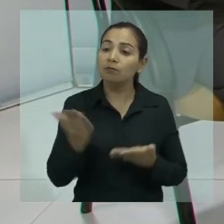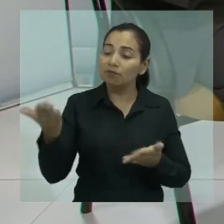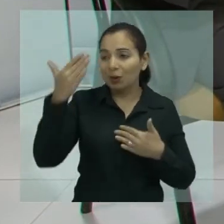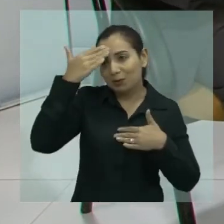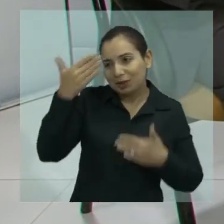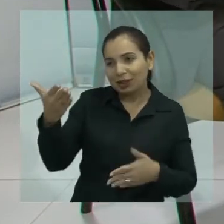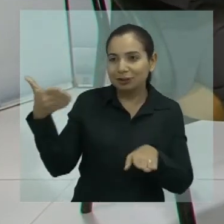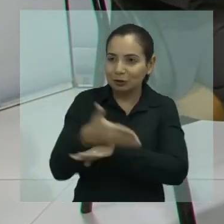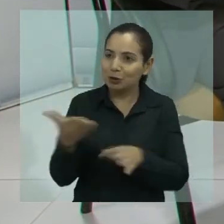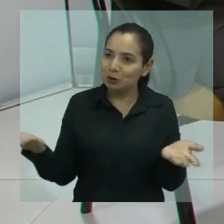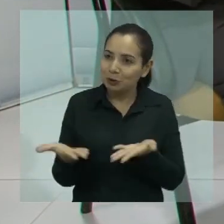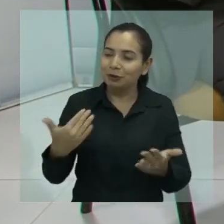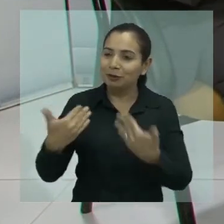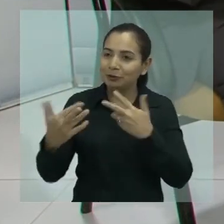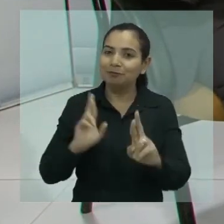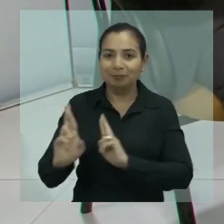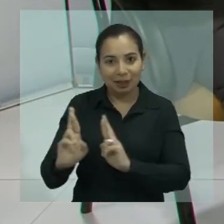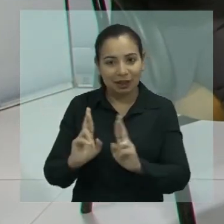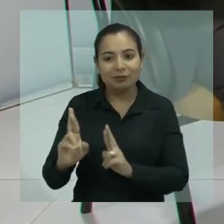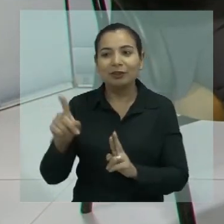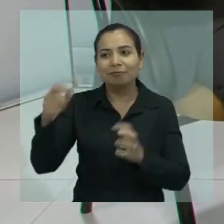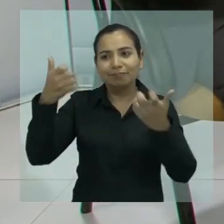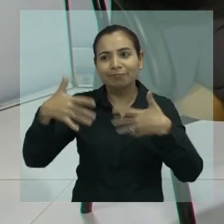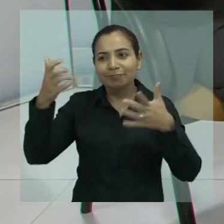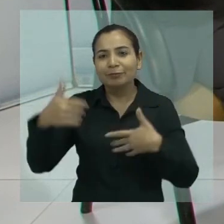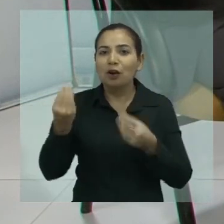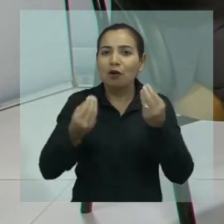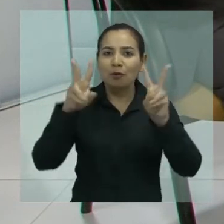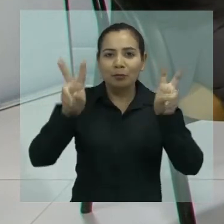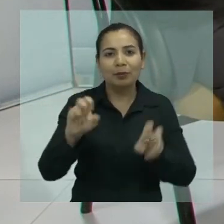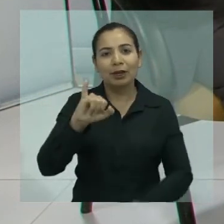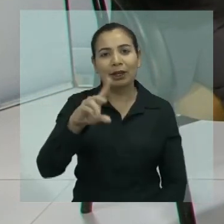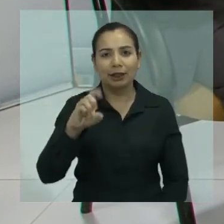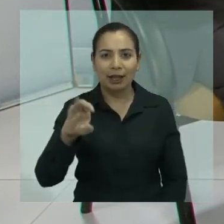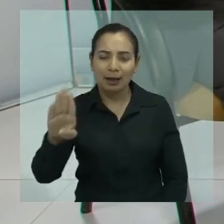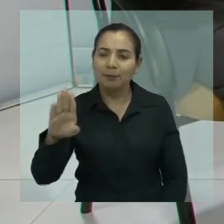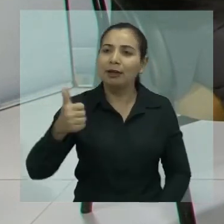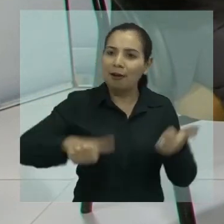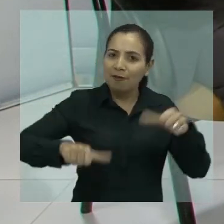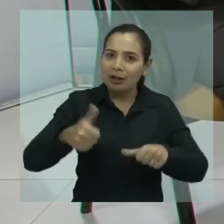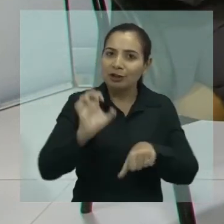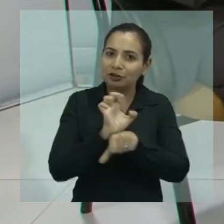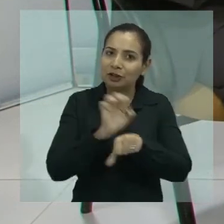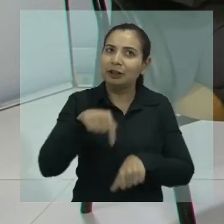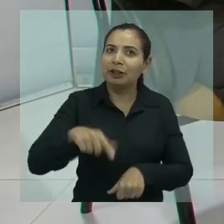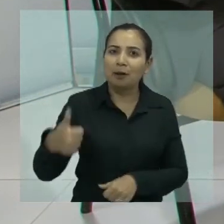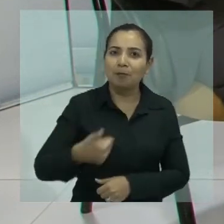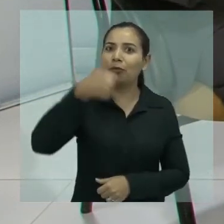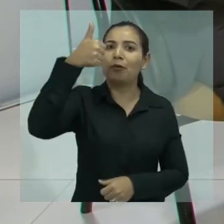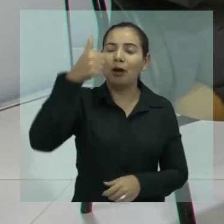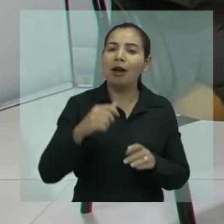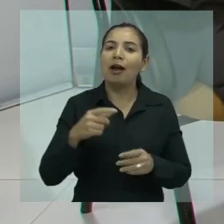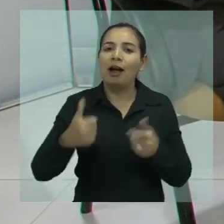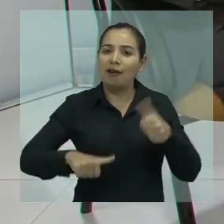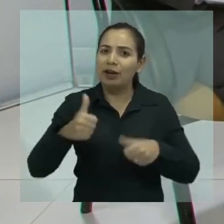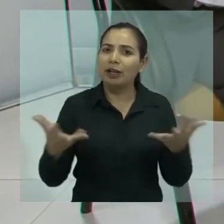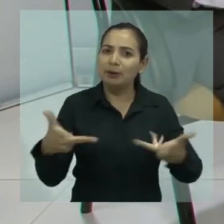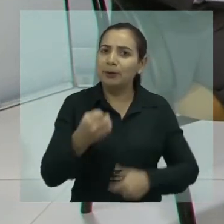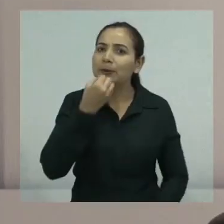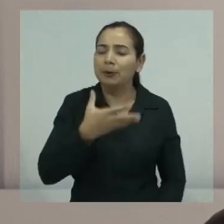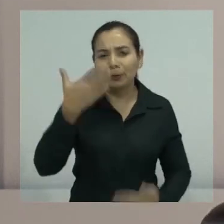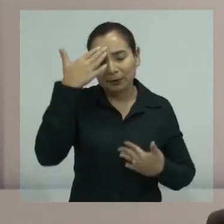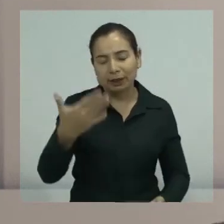importante. Muito bem. Secretário Roger Mendes, secretário de Educação do Estado do Ceará, muito obrigado pela entrevista e por todos os esclarecimentos que o senhor prestou aqui